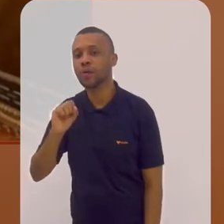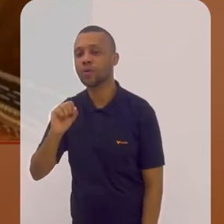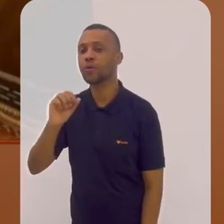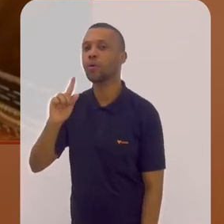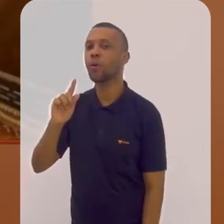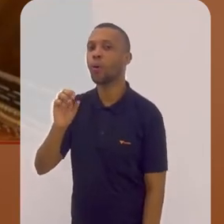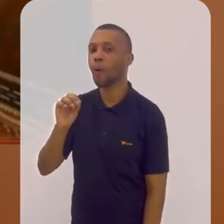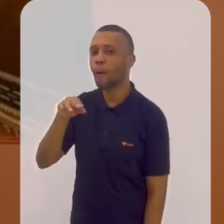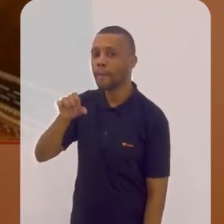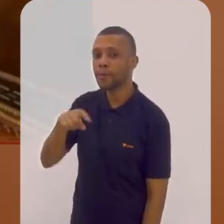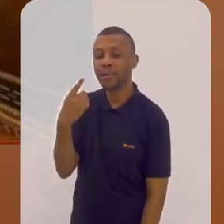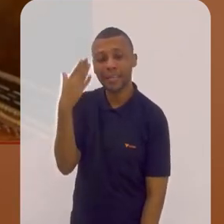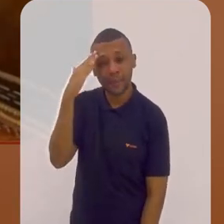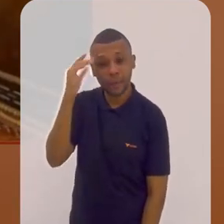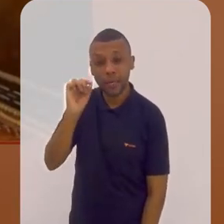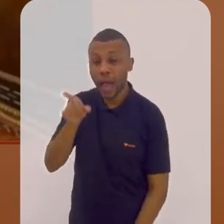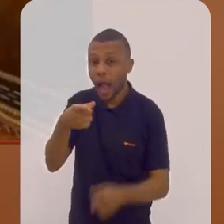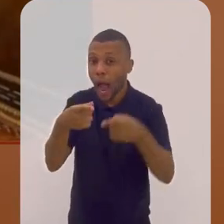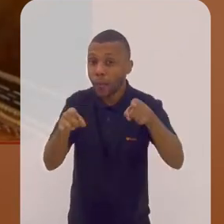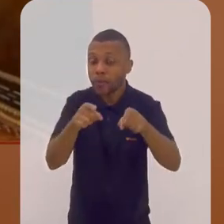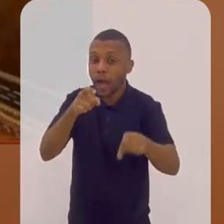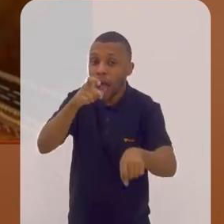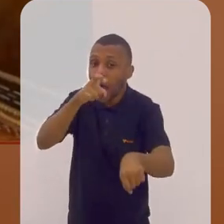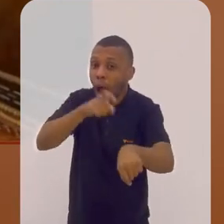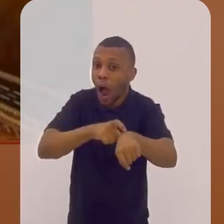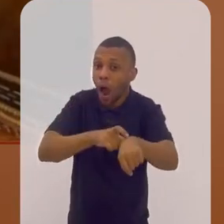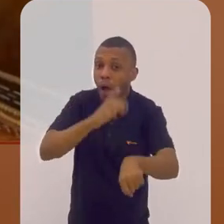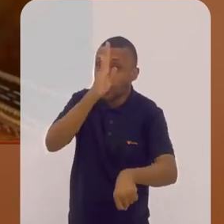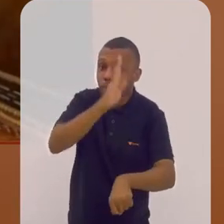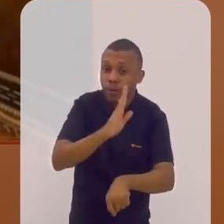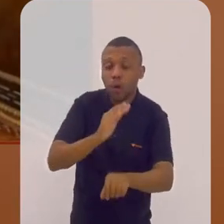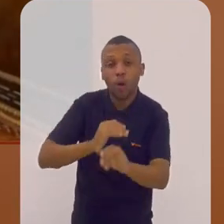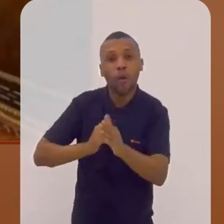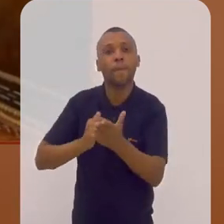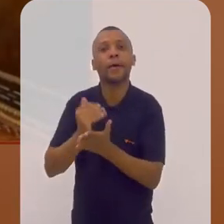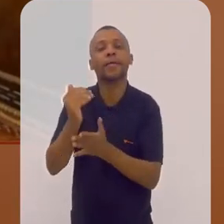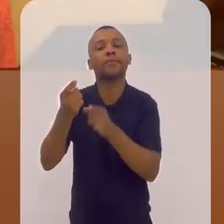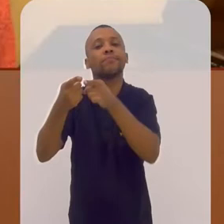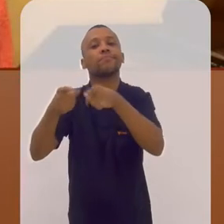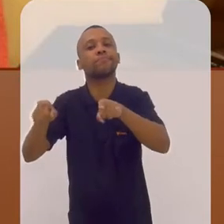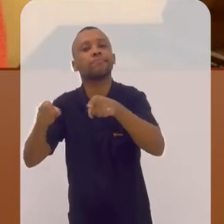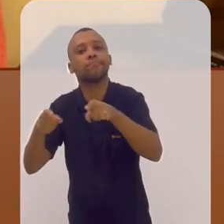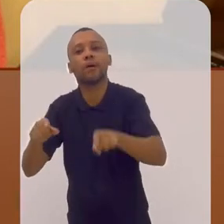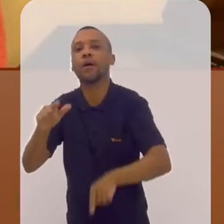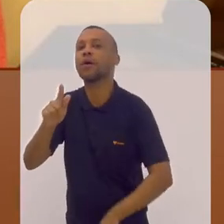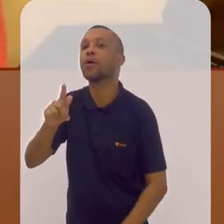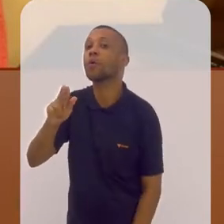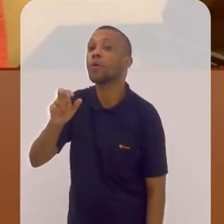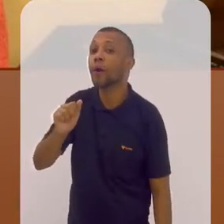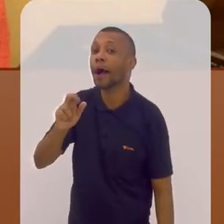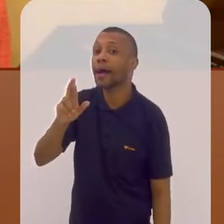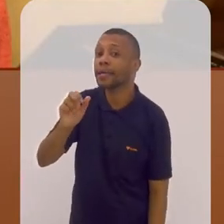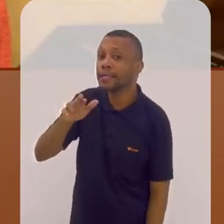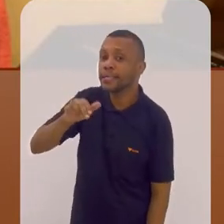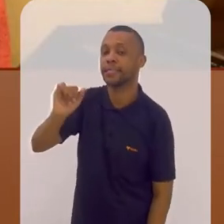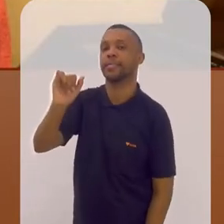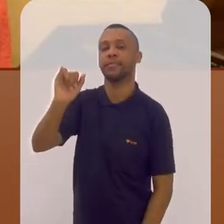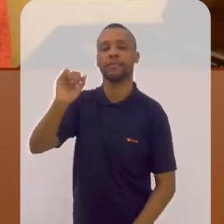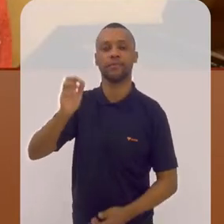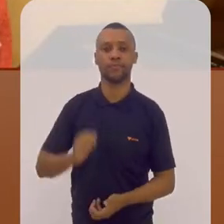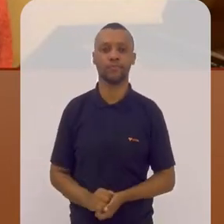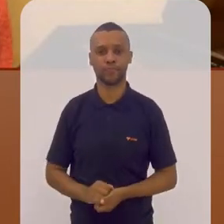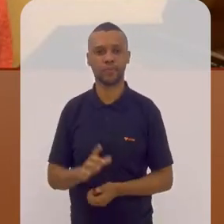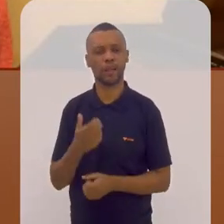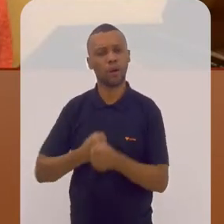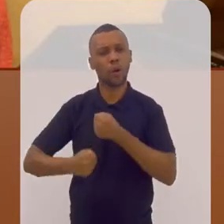que a Hora do Brasil começa com a protofonia do Guarani, do Carlos Gomes, né? Pois até o